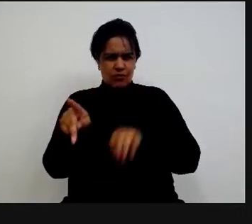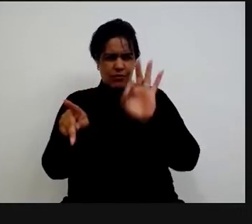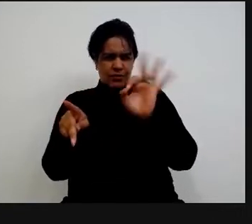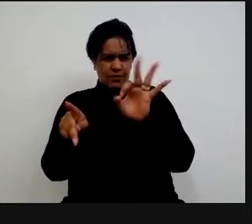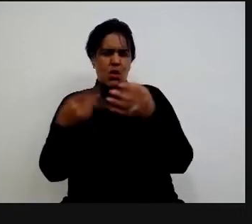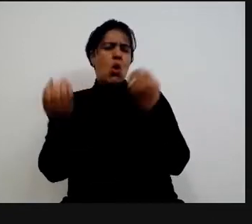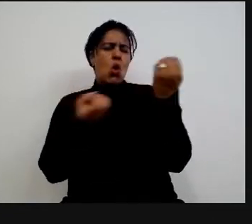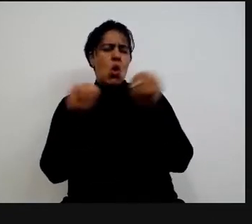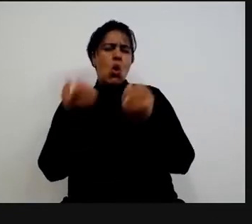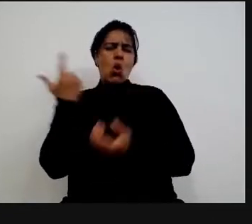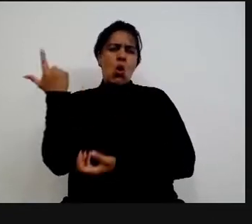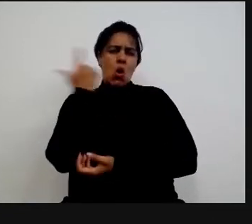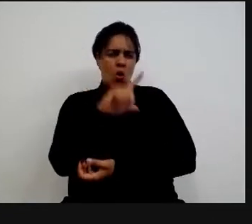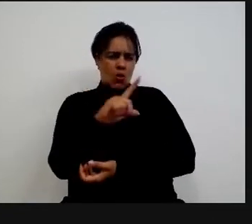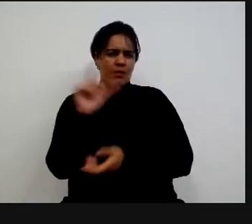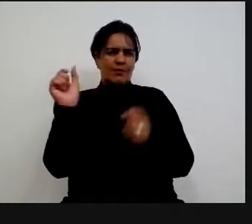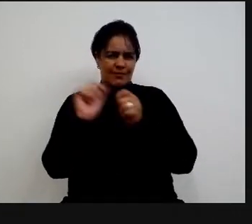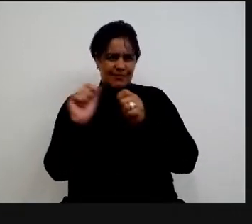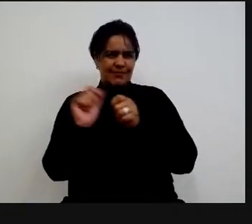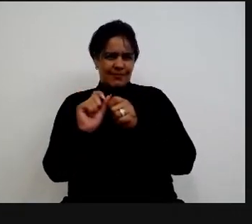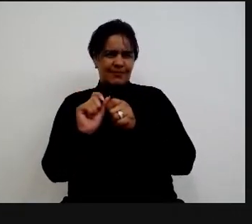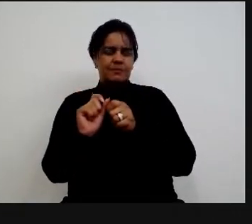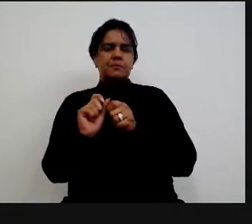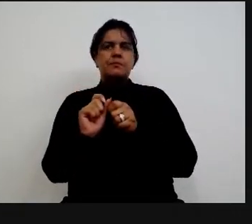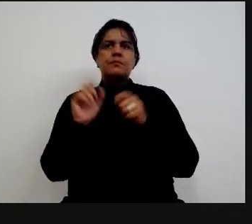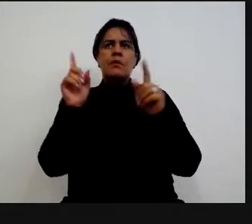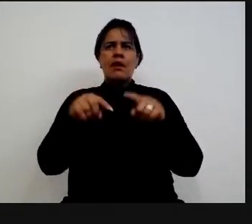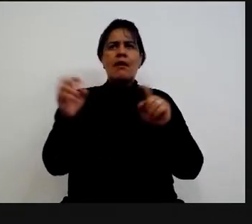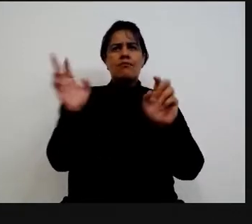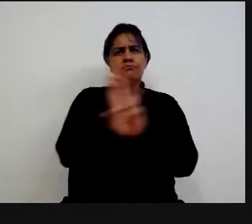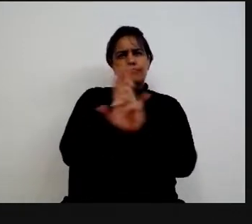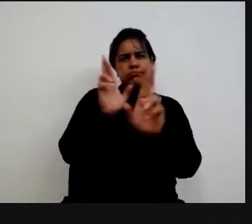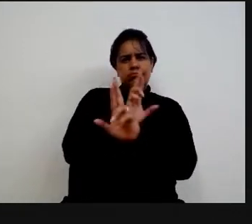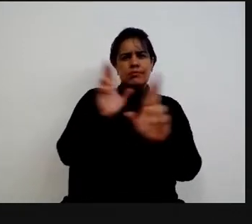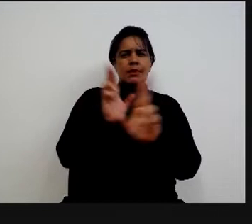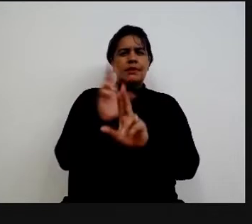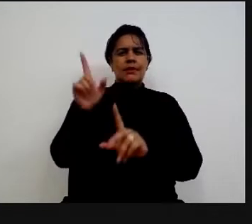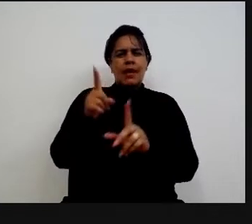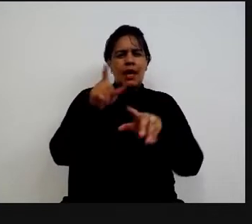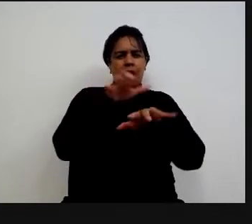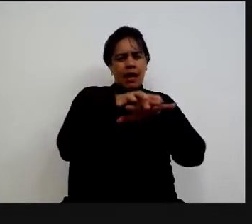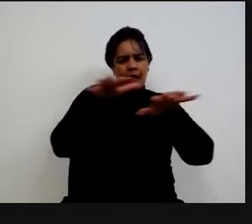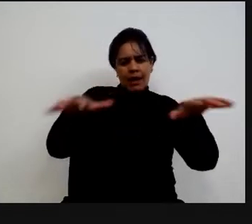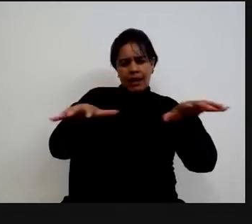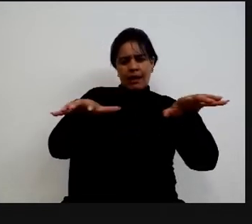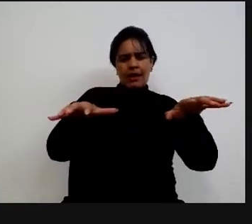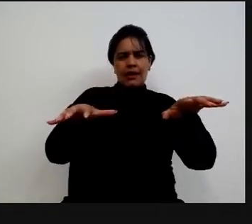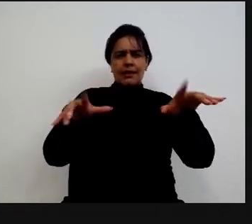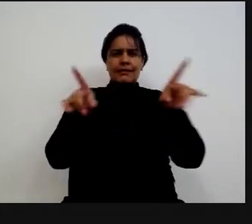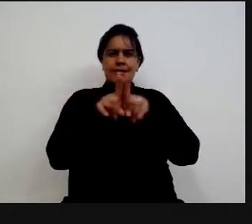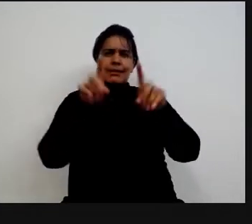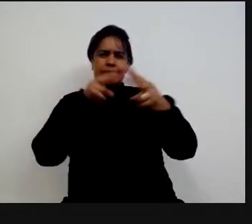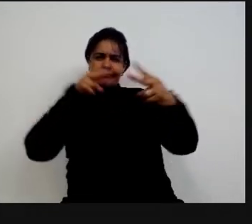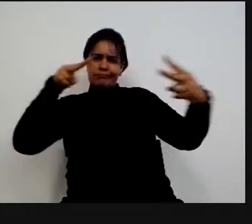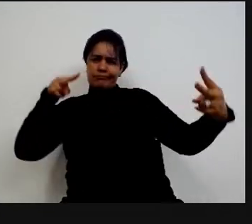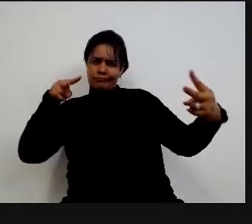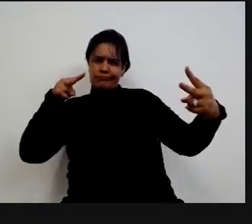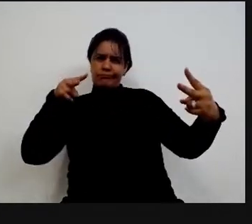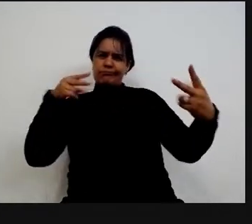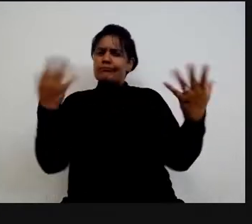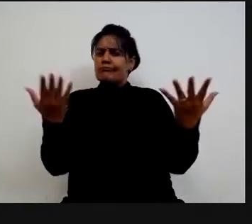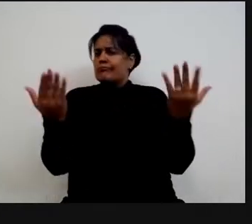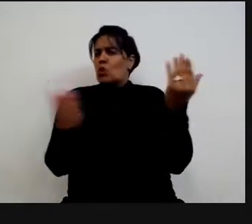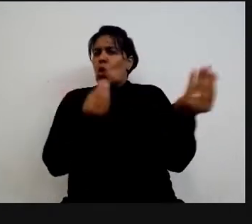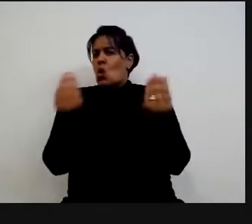vocês fizeram essa formação, essa relação entre teletrabalho e o ensino remoto ou ensino